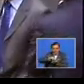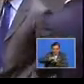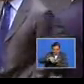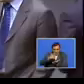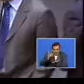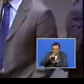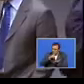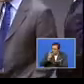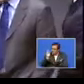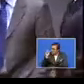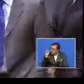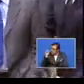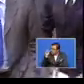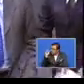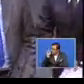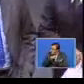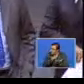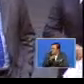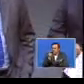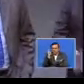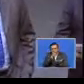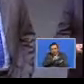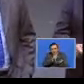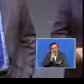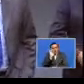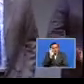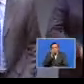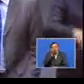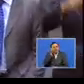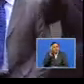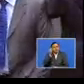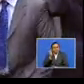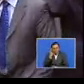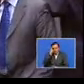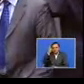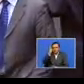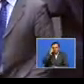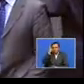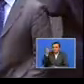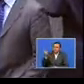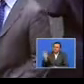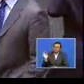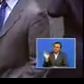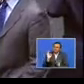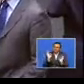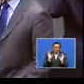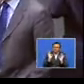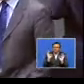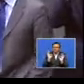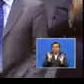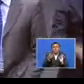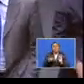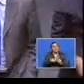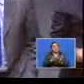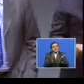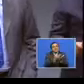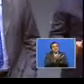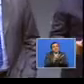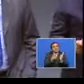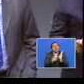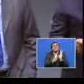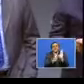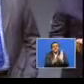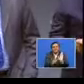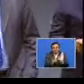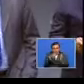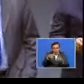falsas, inventadas, aspas mentirosas, não é? Mas essa é a revista que defende o governo petista.